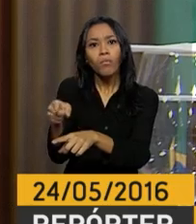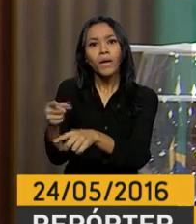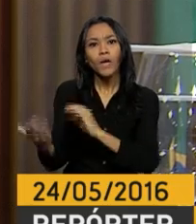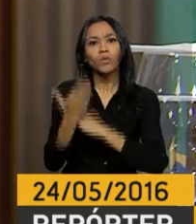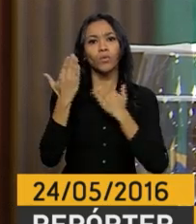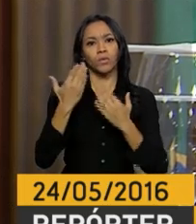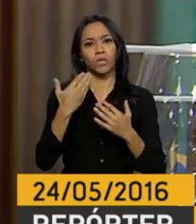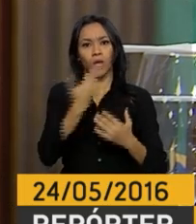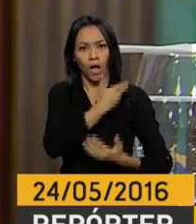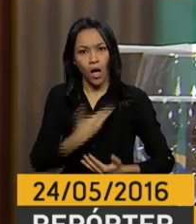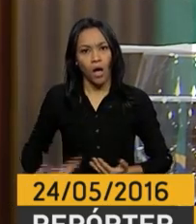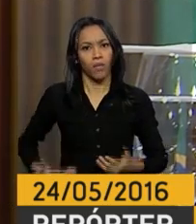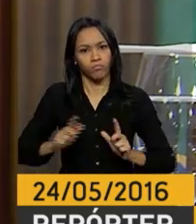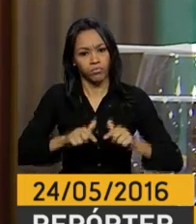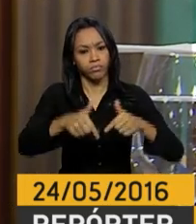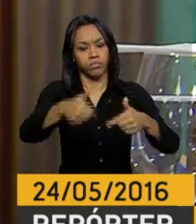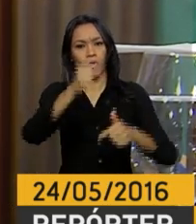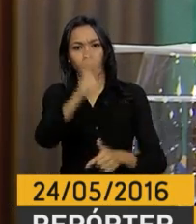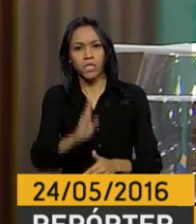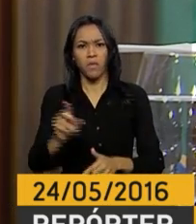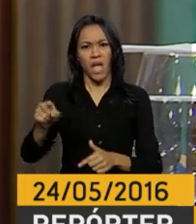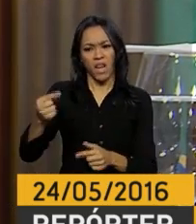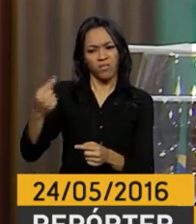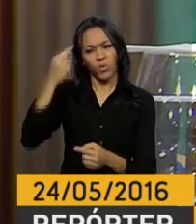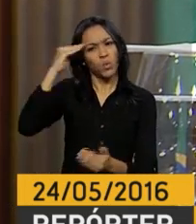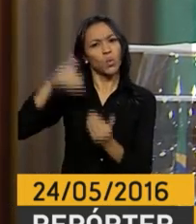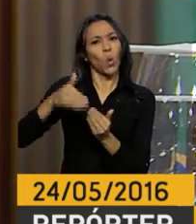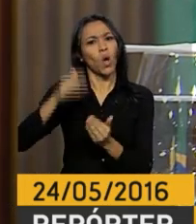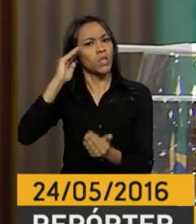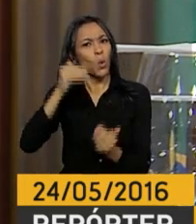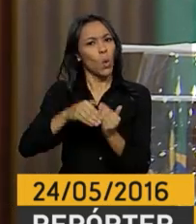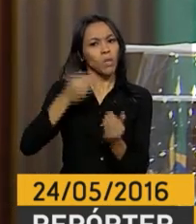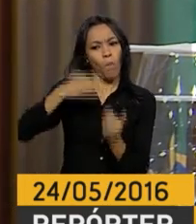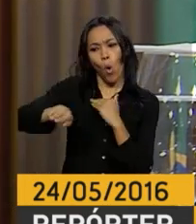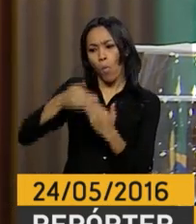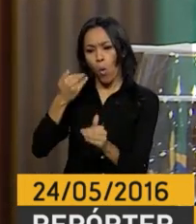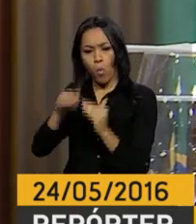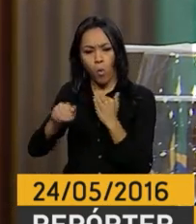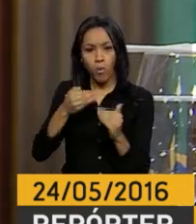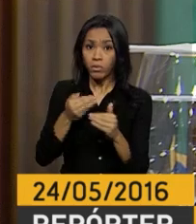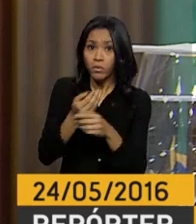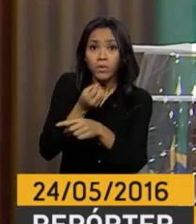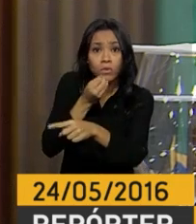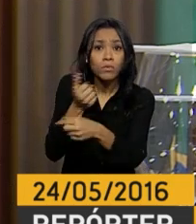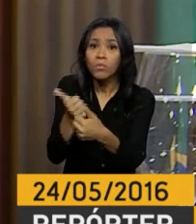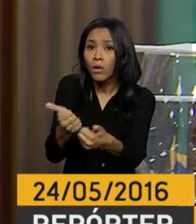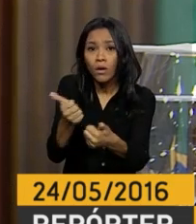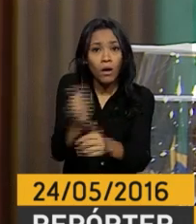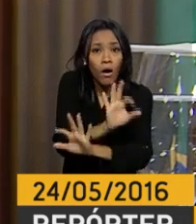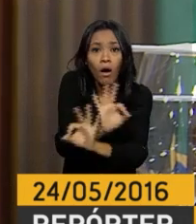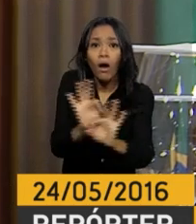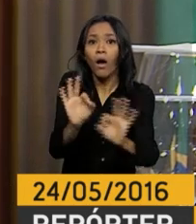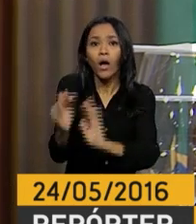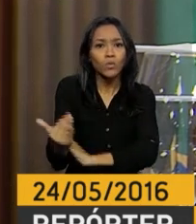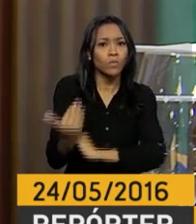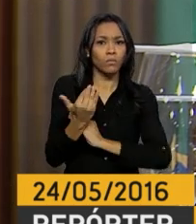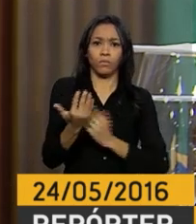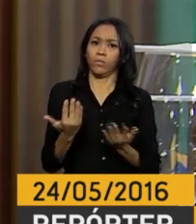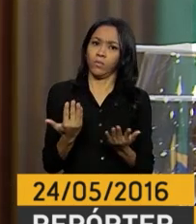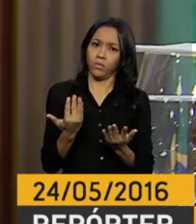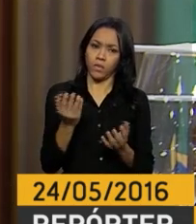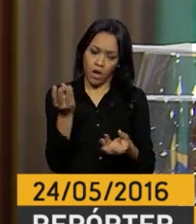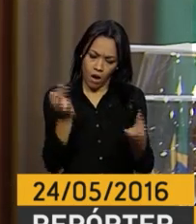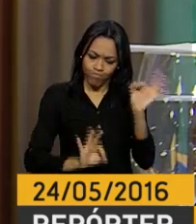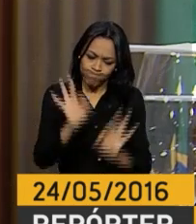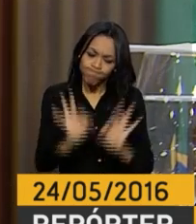quando comenta. Porque, evidentemente, como somos todos falíveis, e os homens do governo são igualmente falíveis, é claro